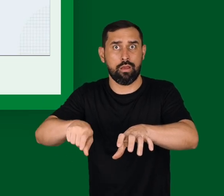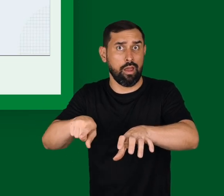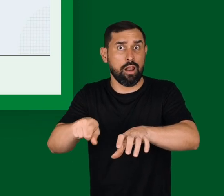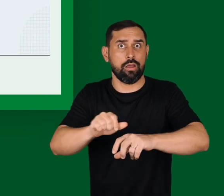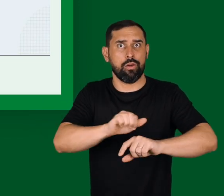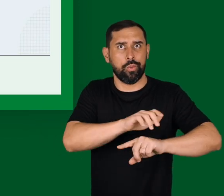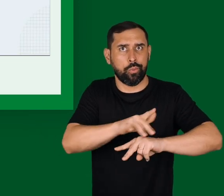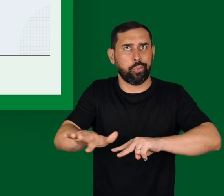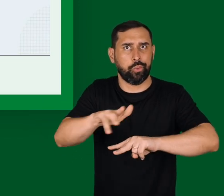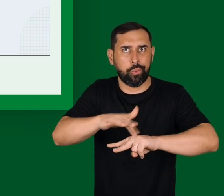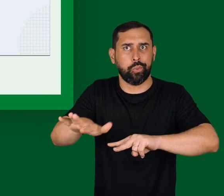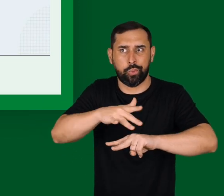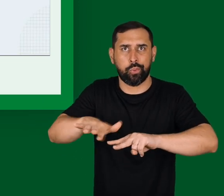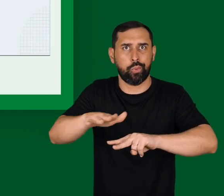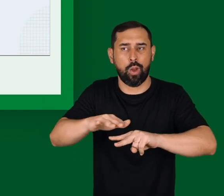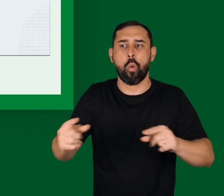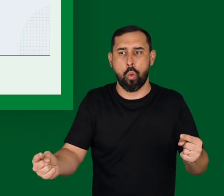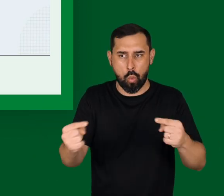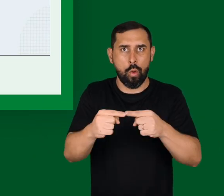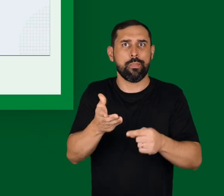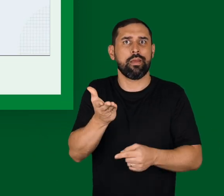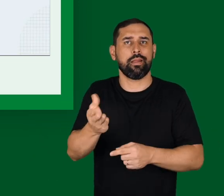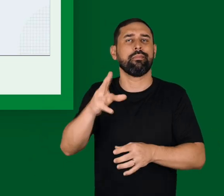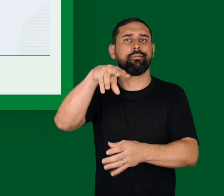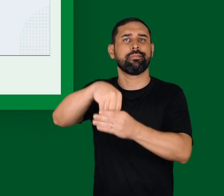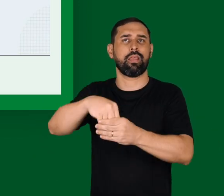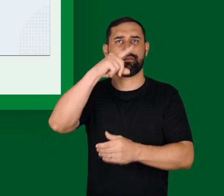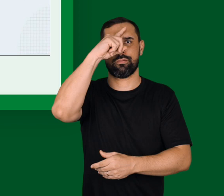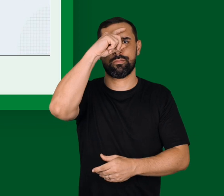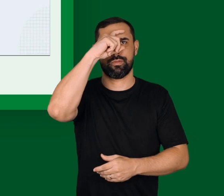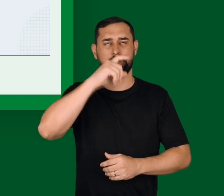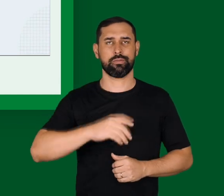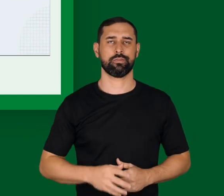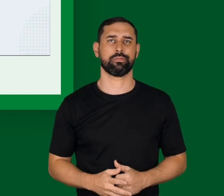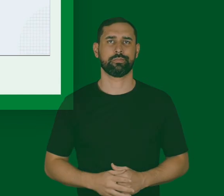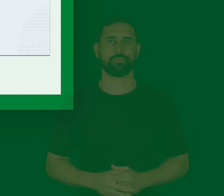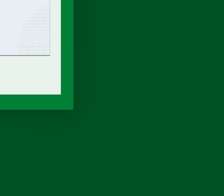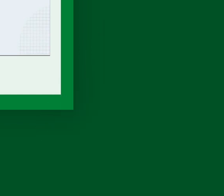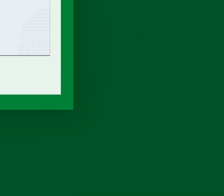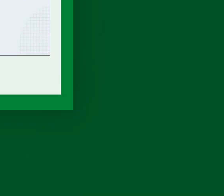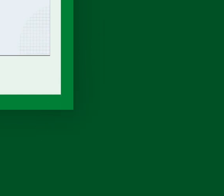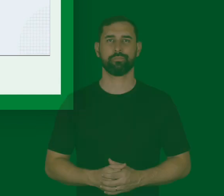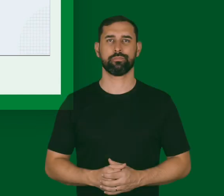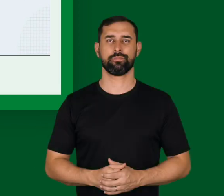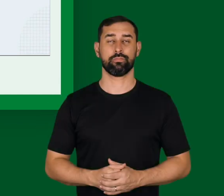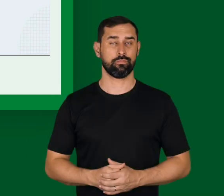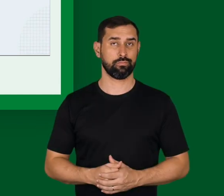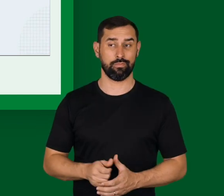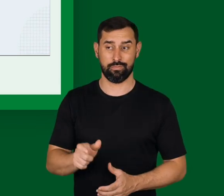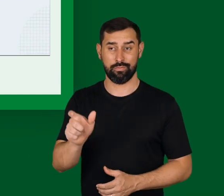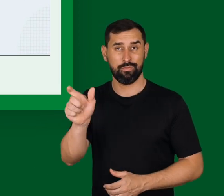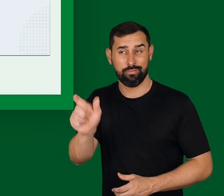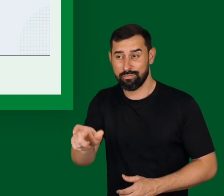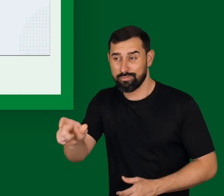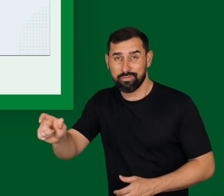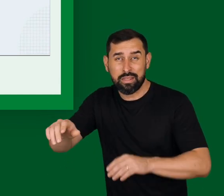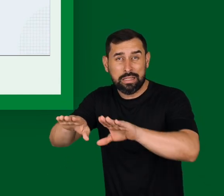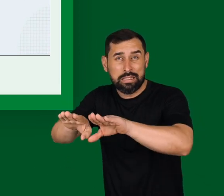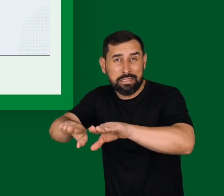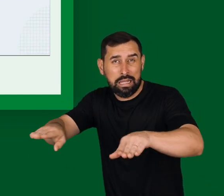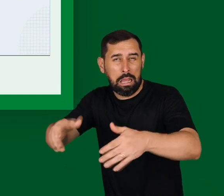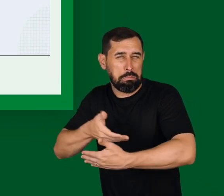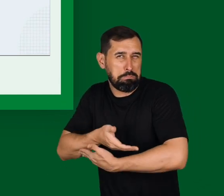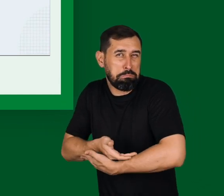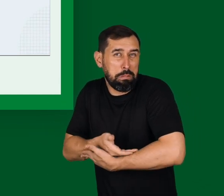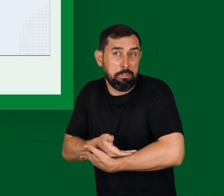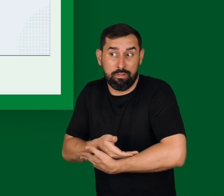de maneira adequada dentro da unidade hospitalar, tá? Considerações importantes da parte